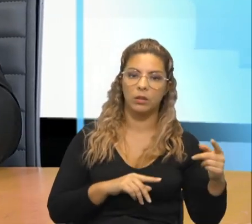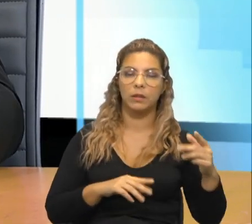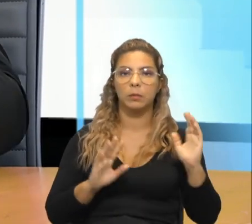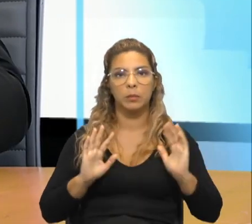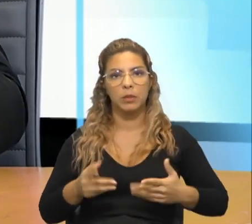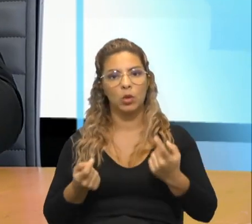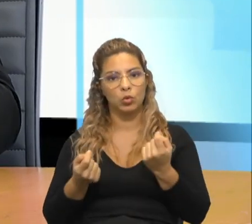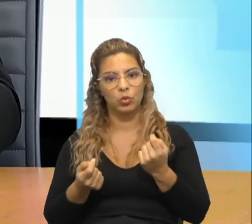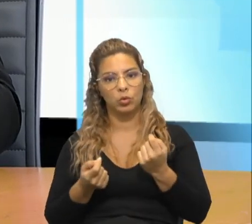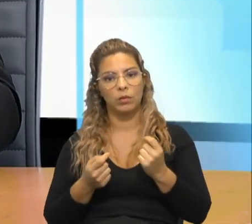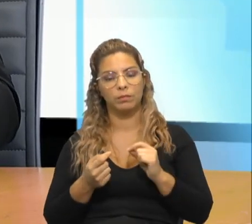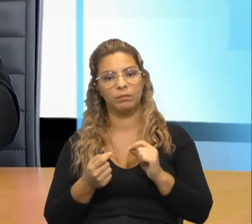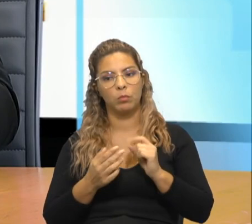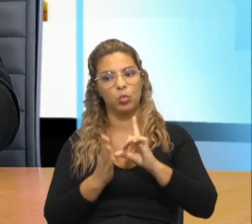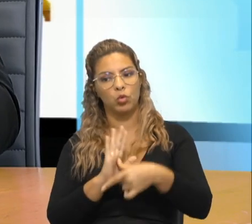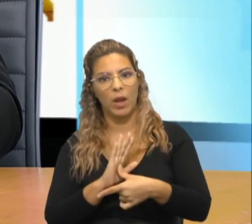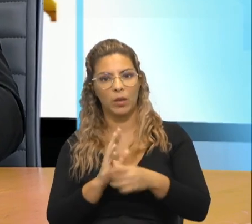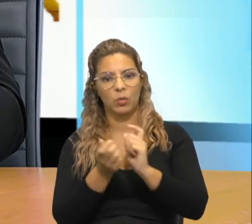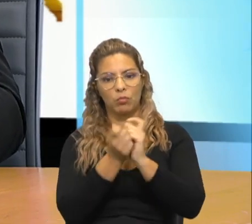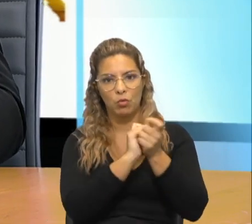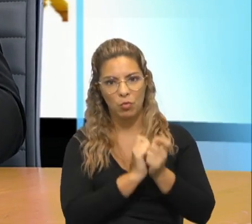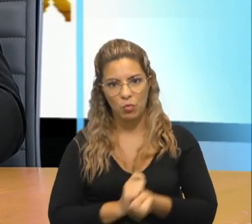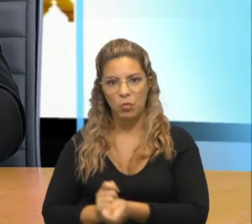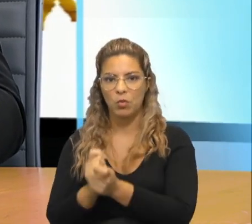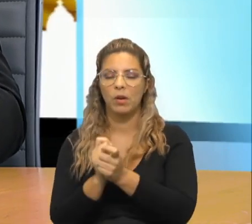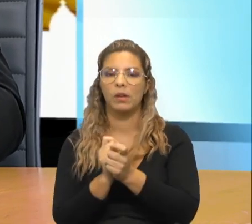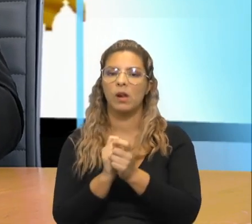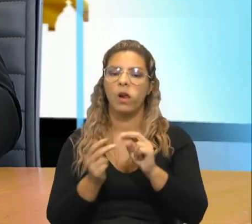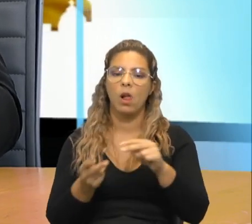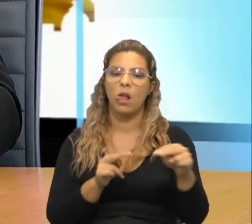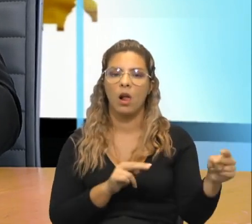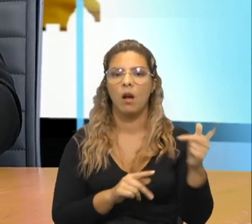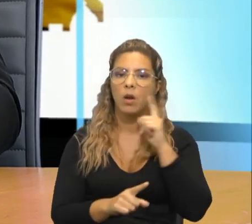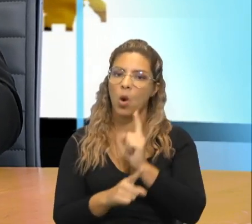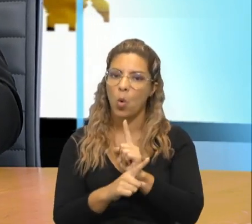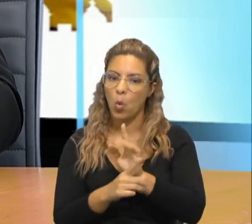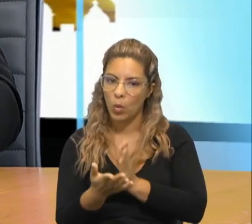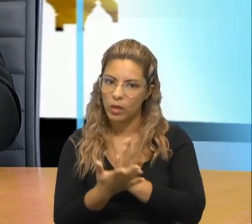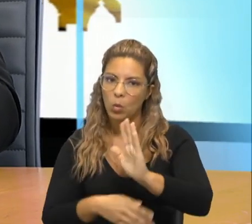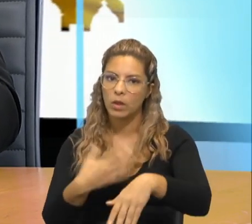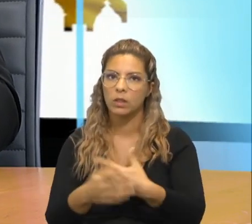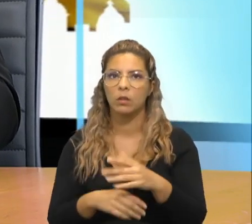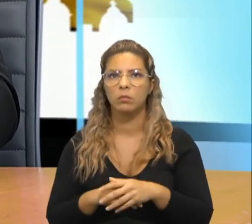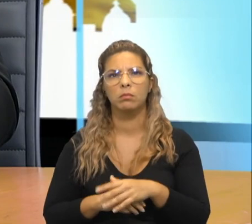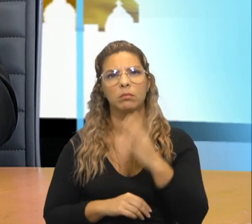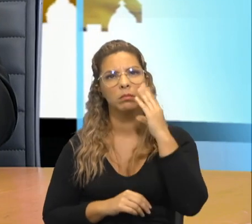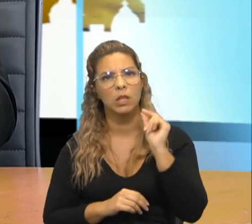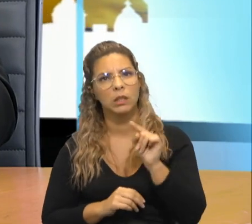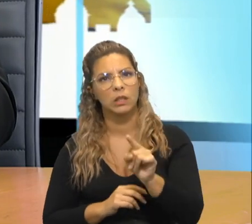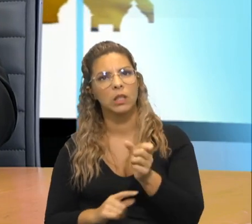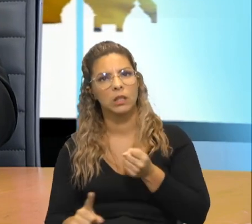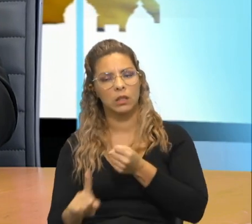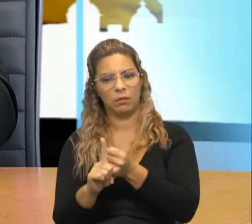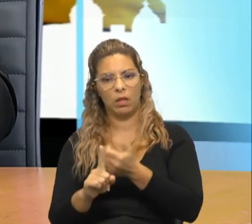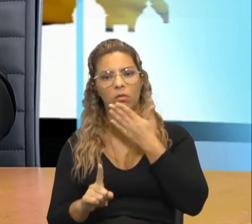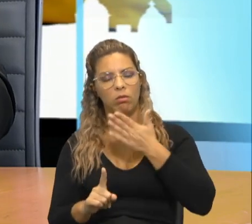um redesenhamento por parte da congregação para a permanência do carisma, não é? Mas isso nos desafia hoje em